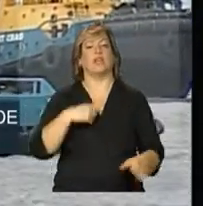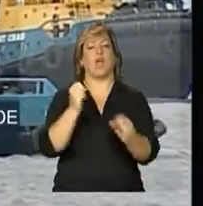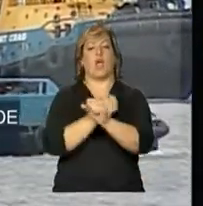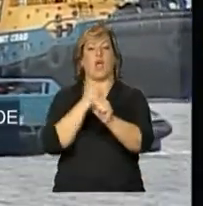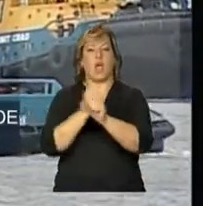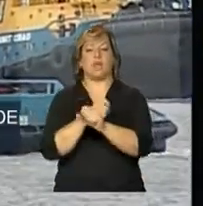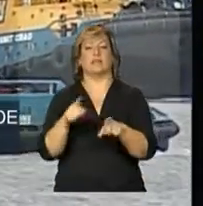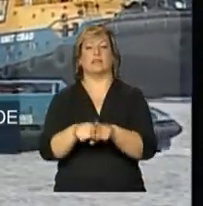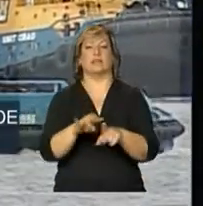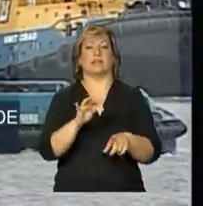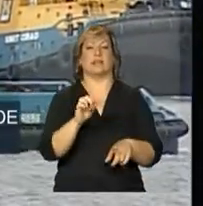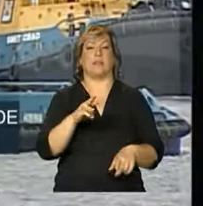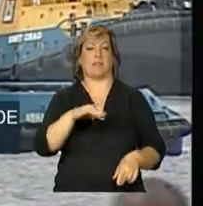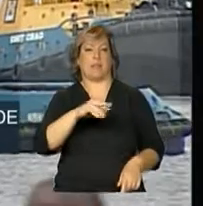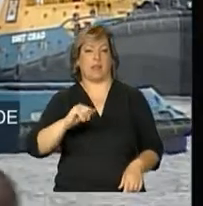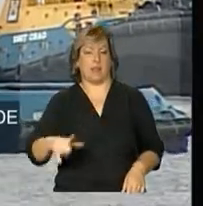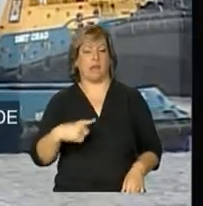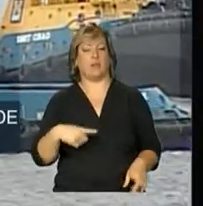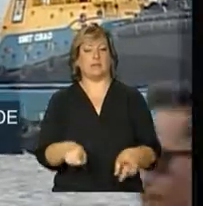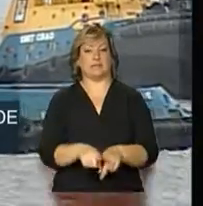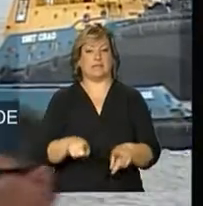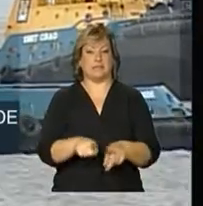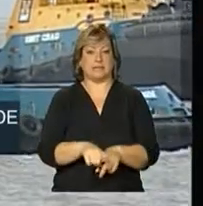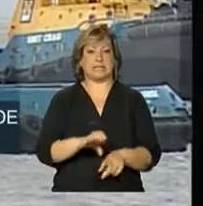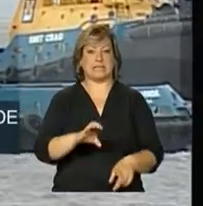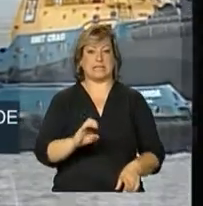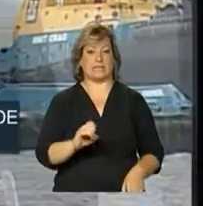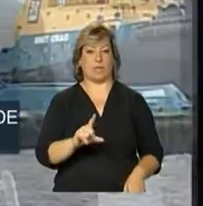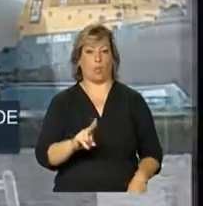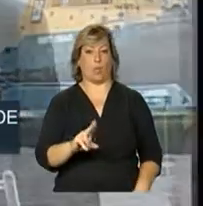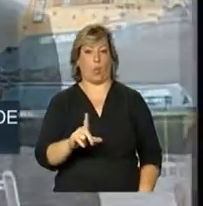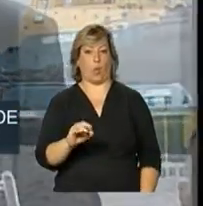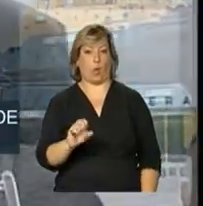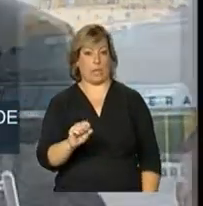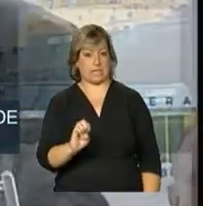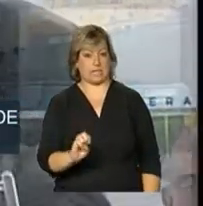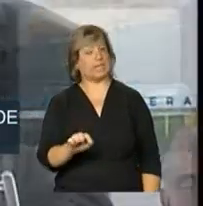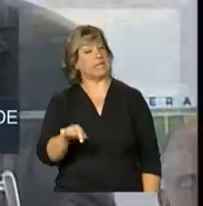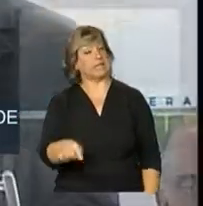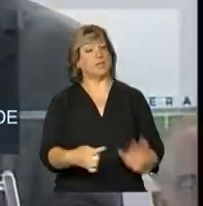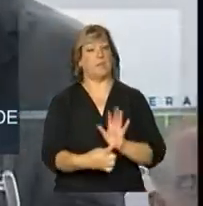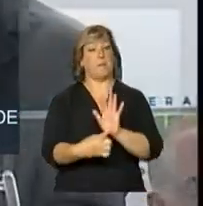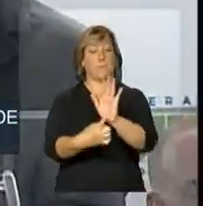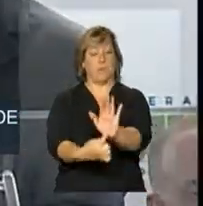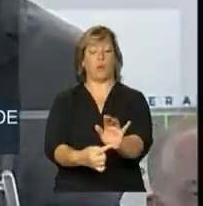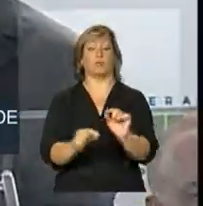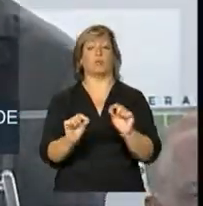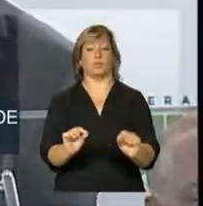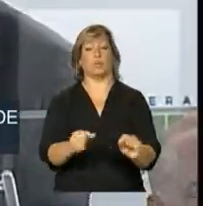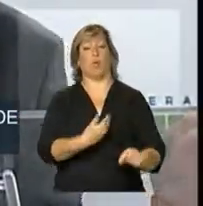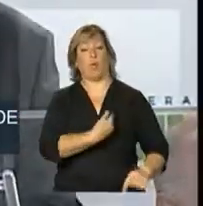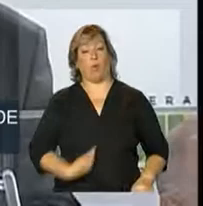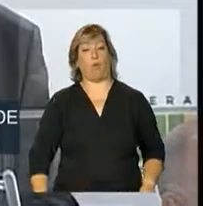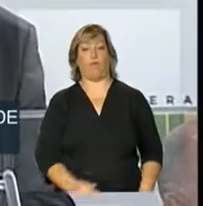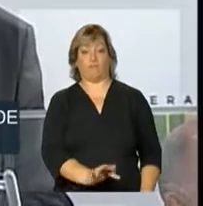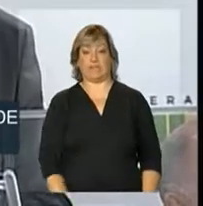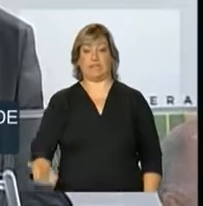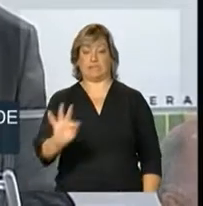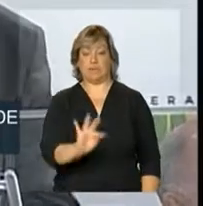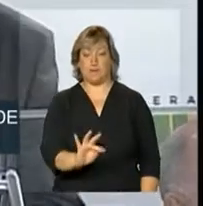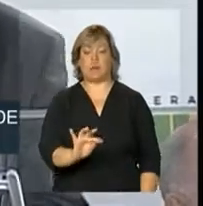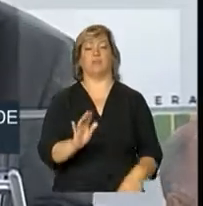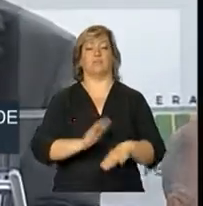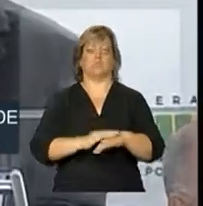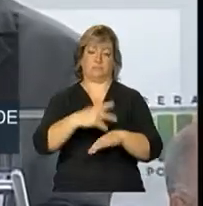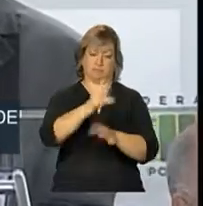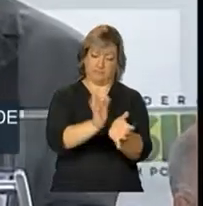o terminal também de celulose. Isso demonstra de que o governo federal faz a sua